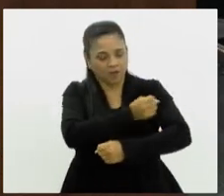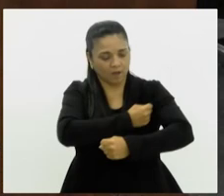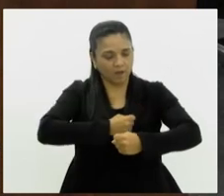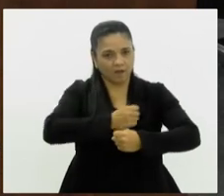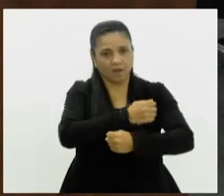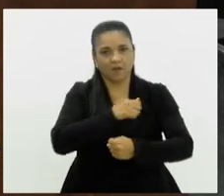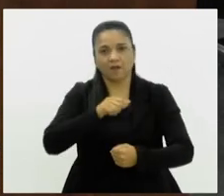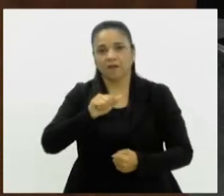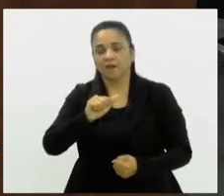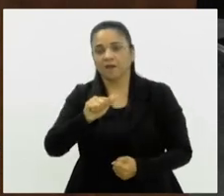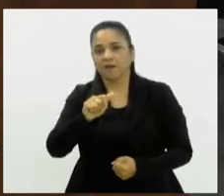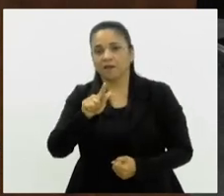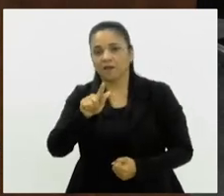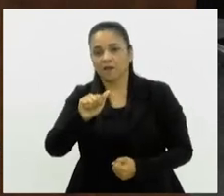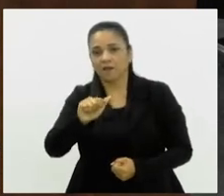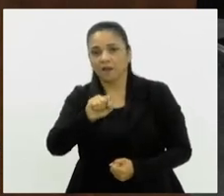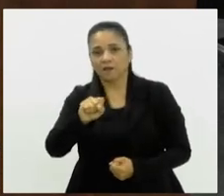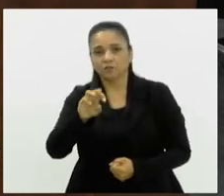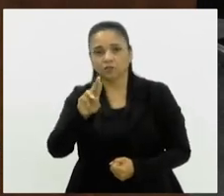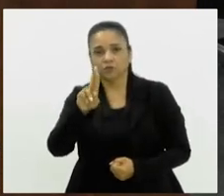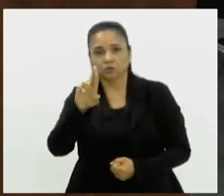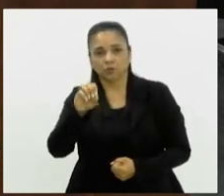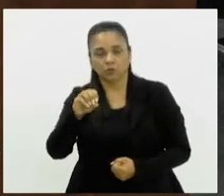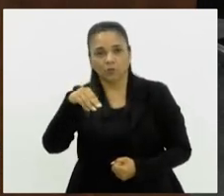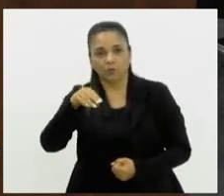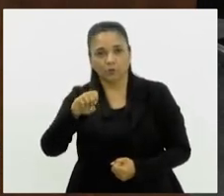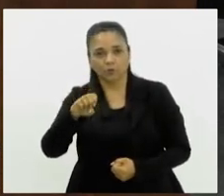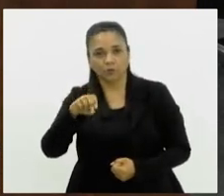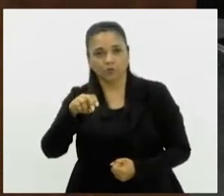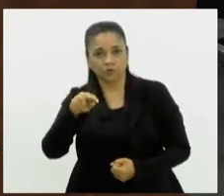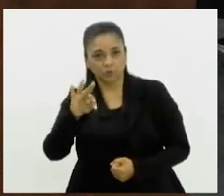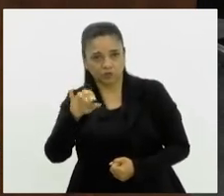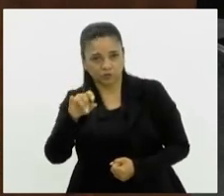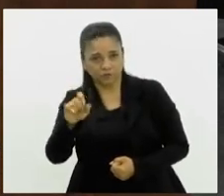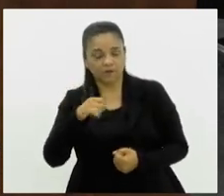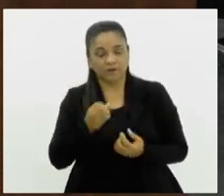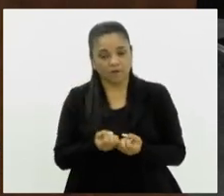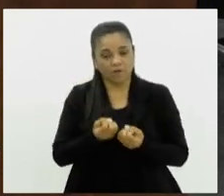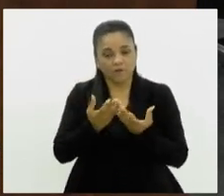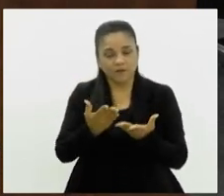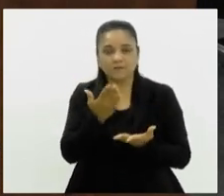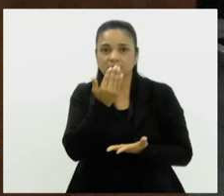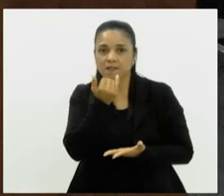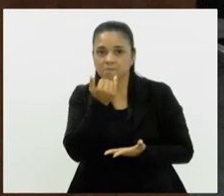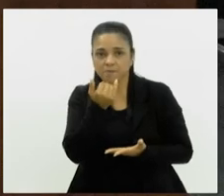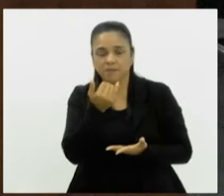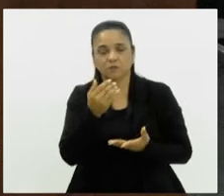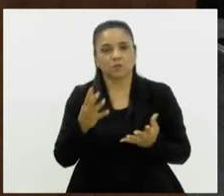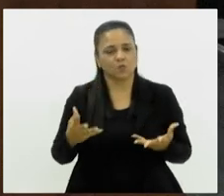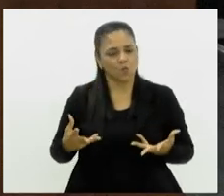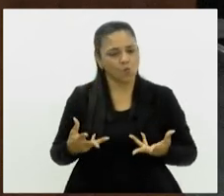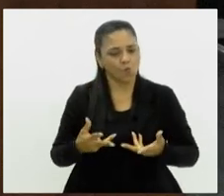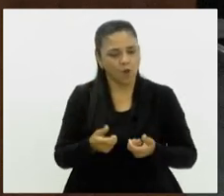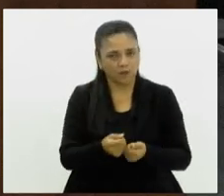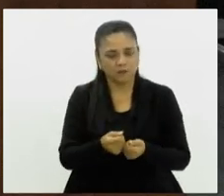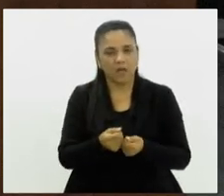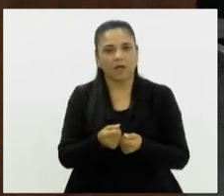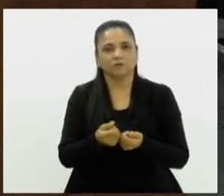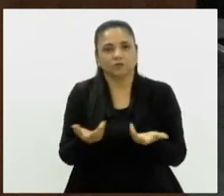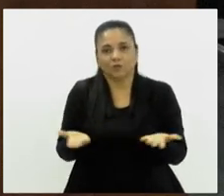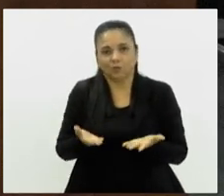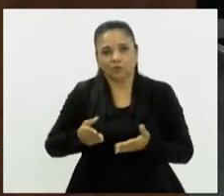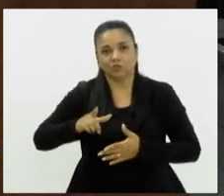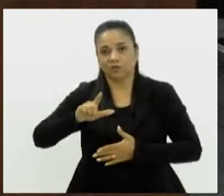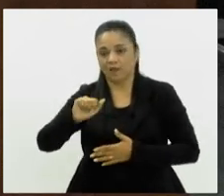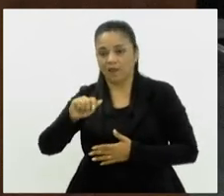Gastromotiva, que hoje está na Lapa e oferece alimento de qualidade para a população em situação de rua.